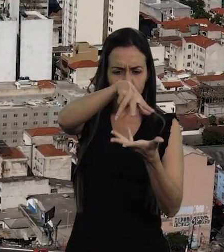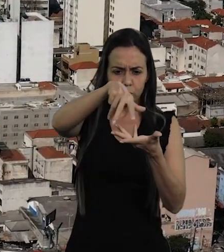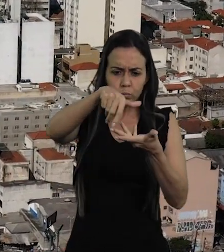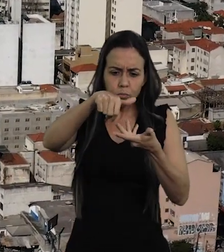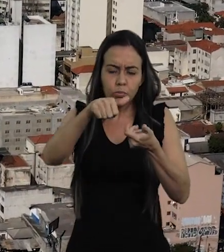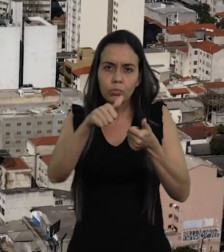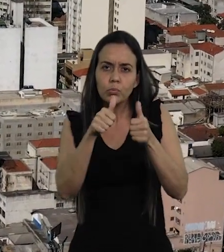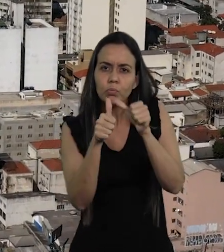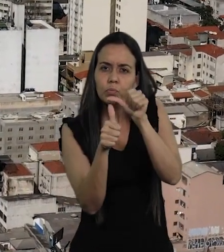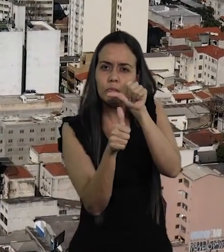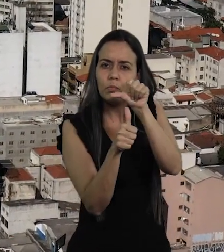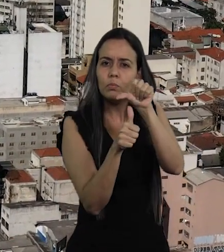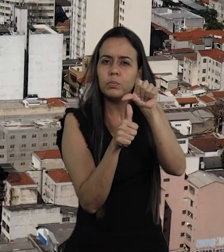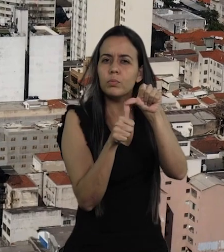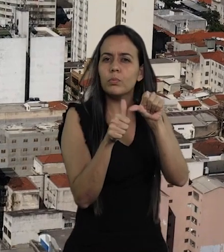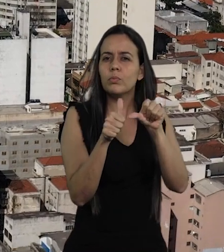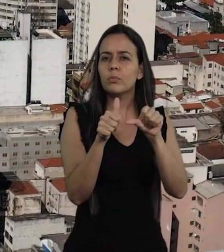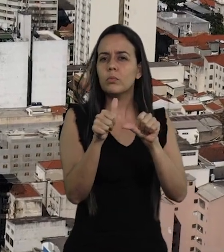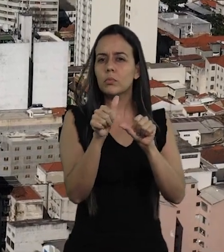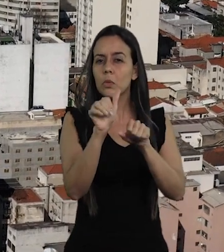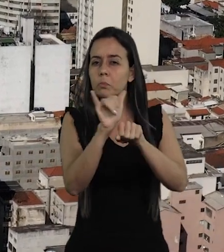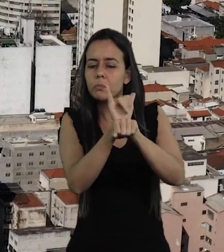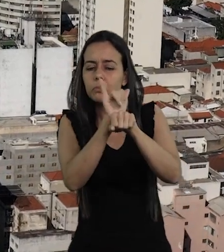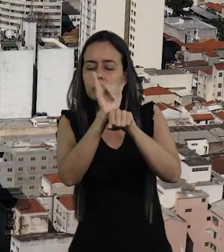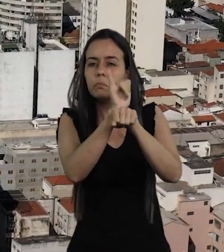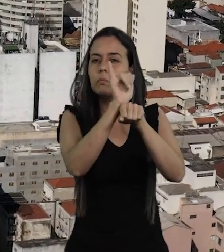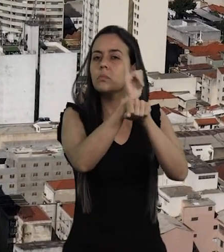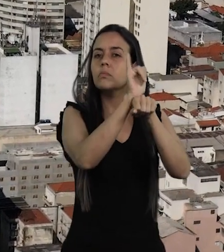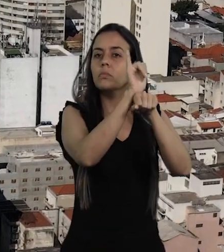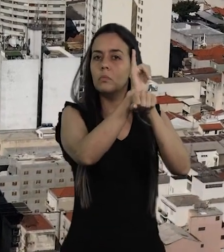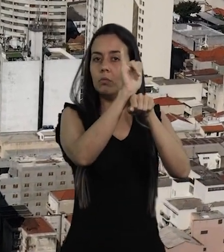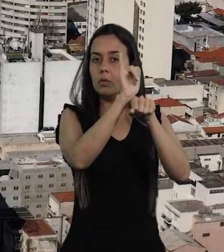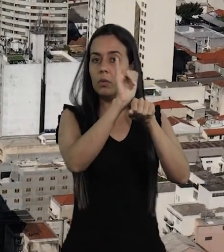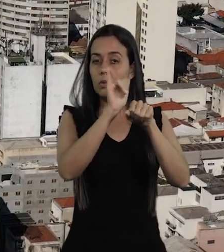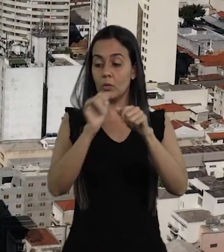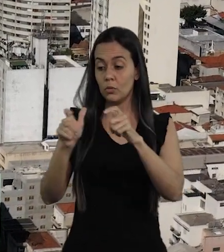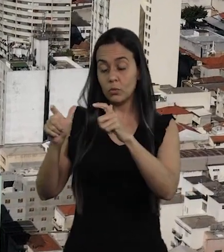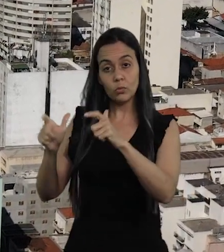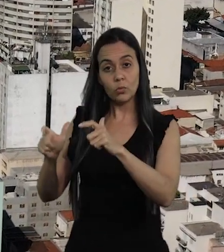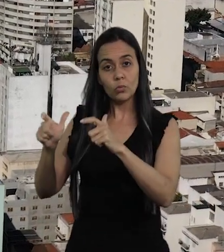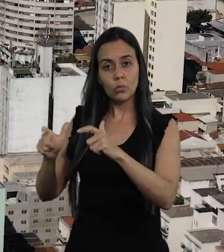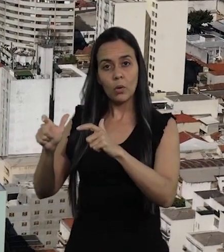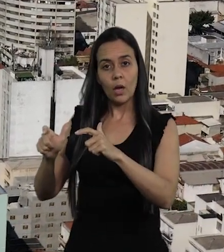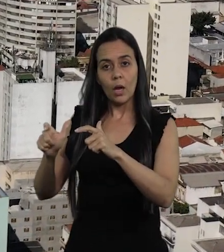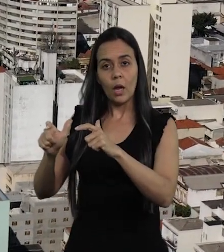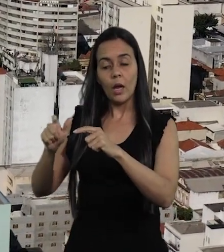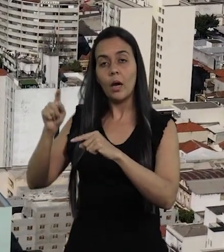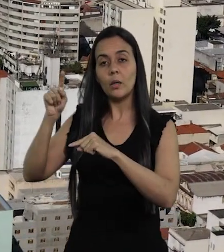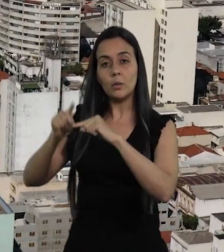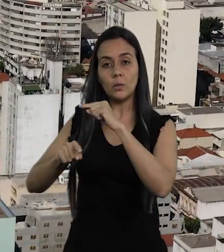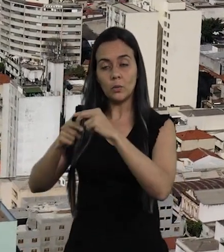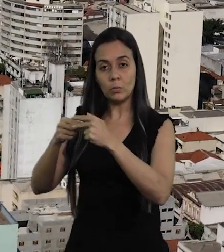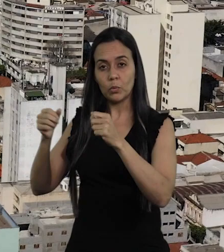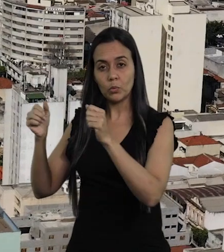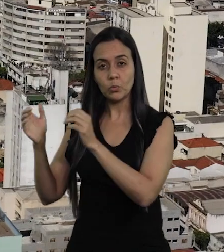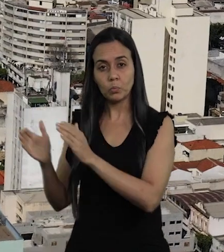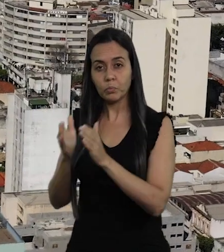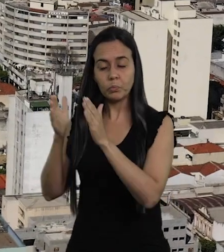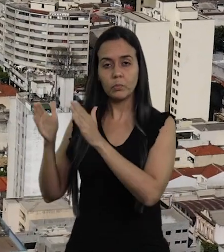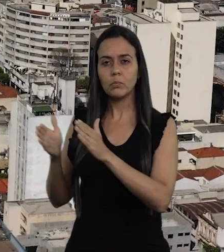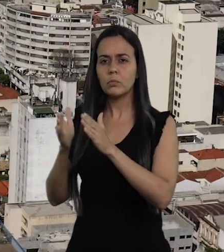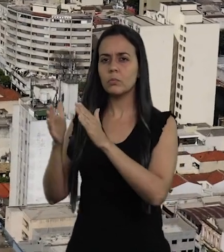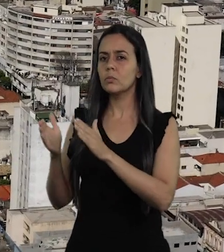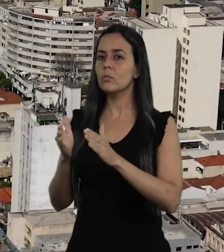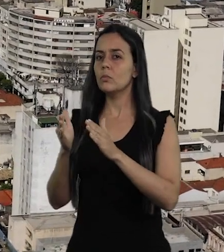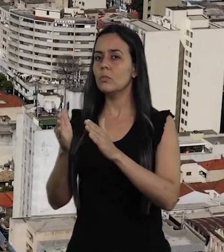essa servidão às produções locais, chamando a si a originalidade também, olha, não